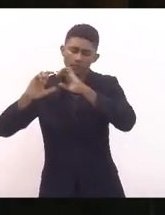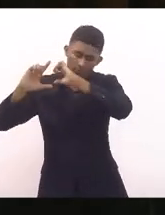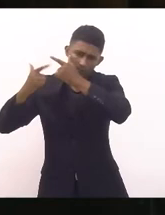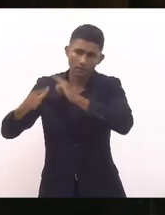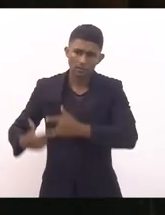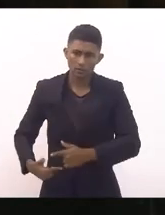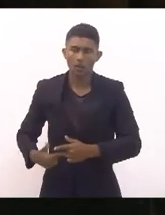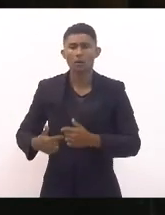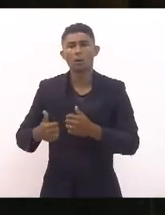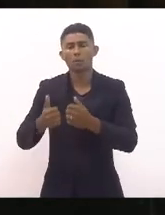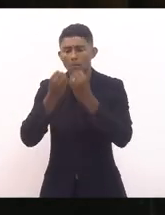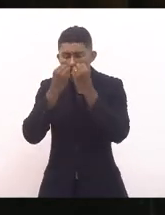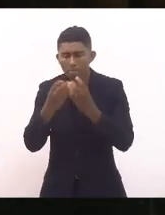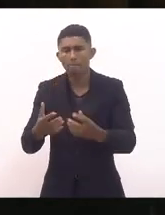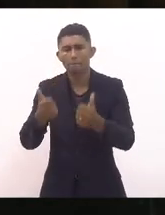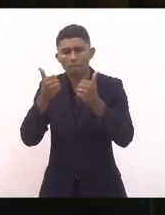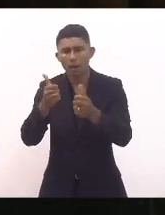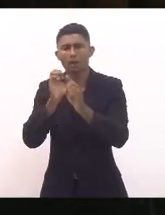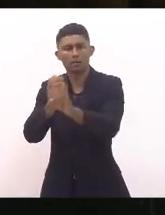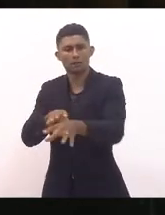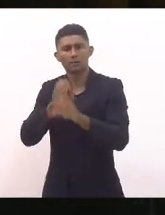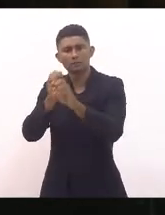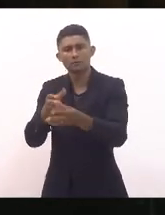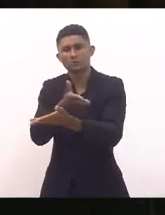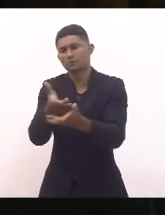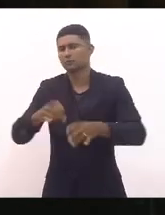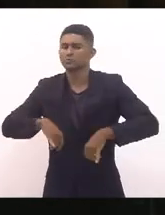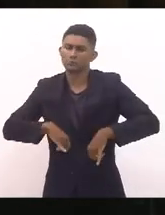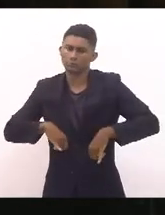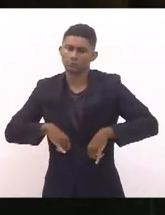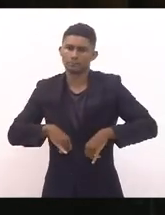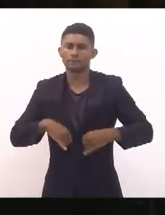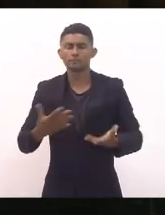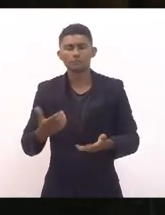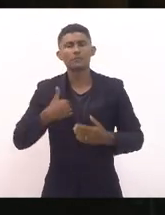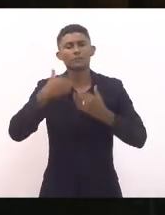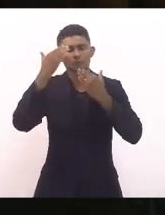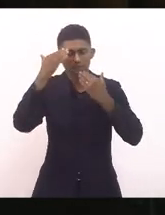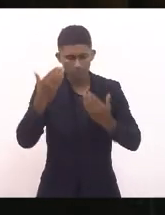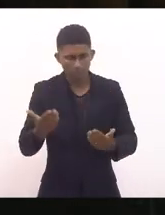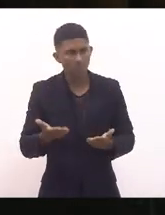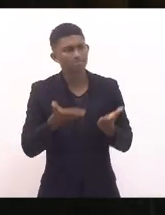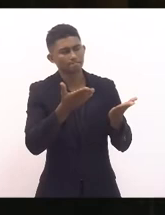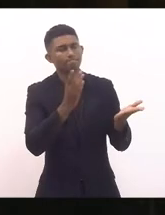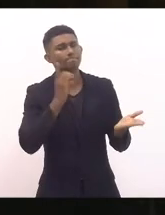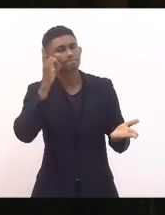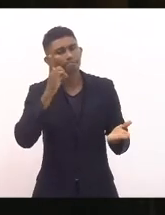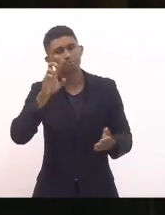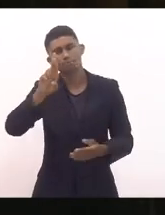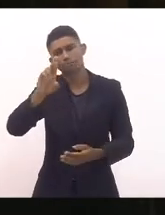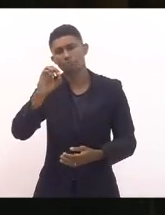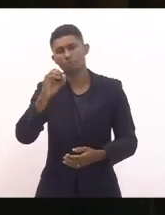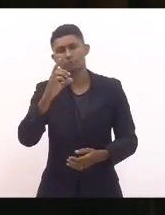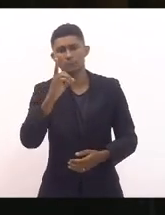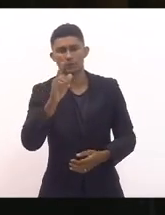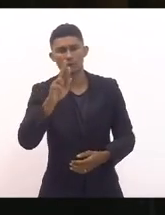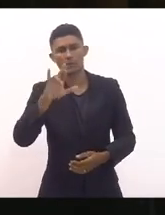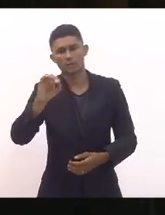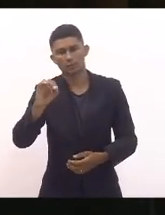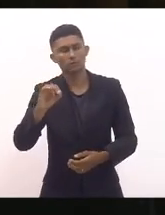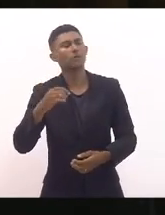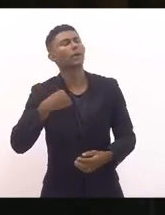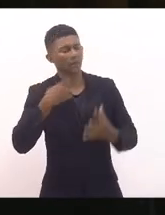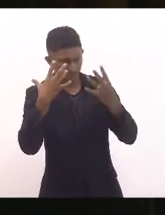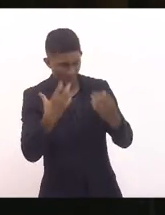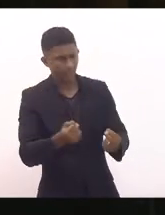e do bem. Então, antes de mais nada, eu já quero agradecer a fala do deputado Rodrigo Amorim, dizer que eu aceito, sim, a autoria